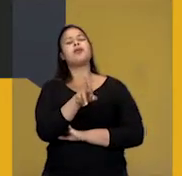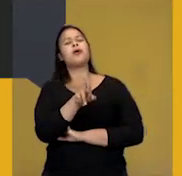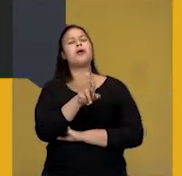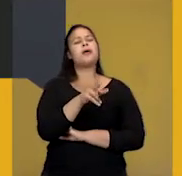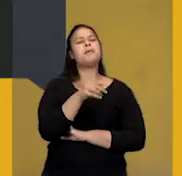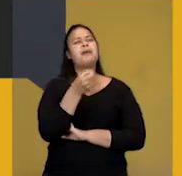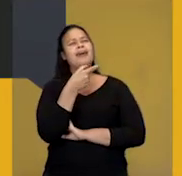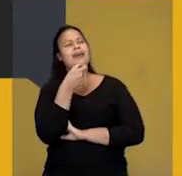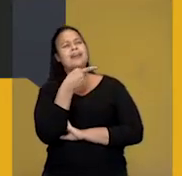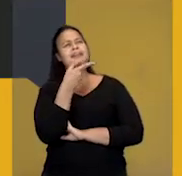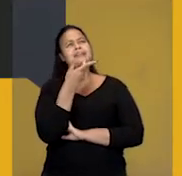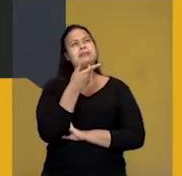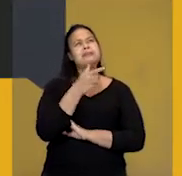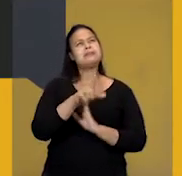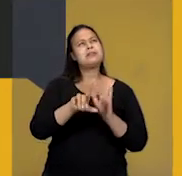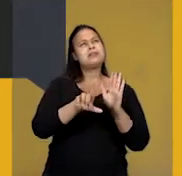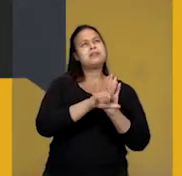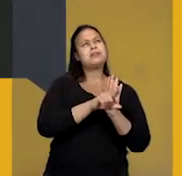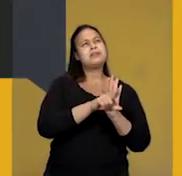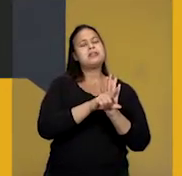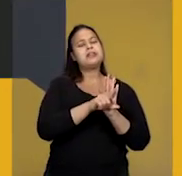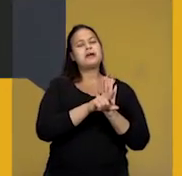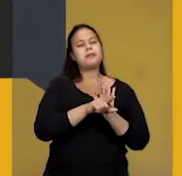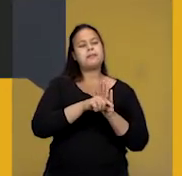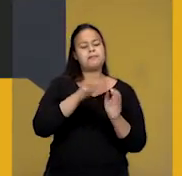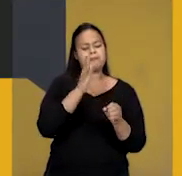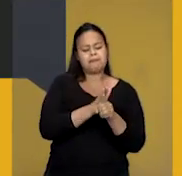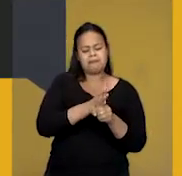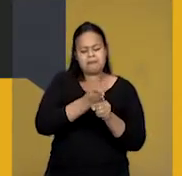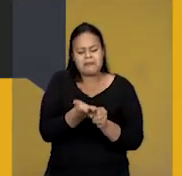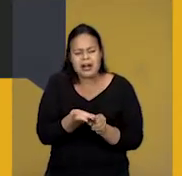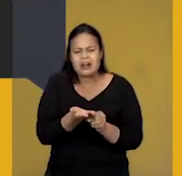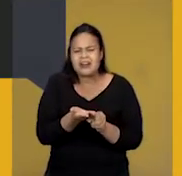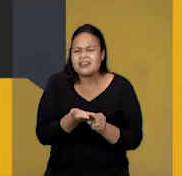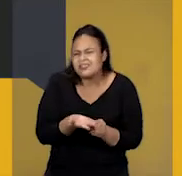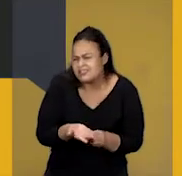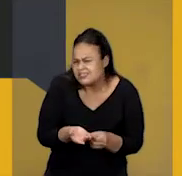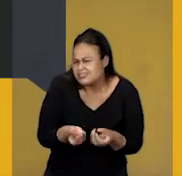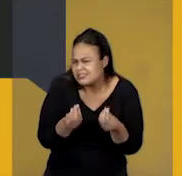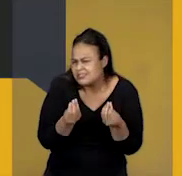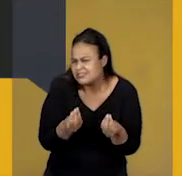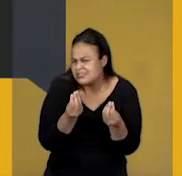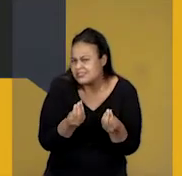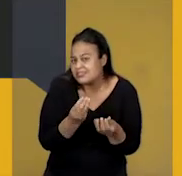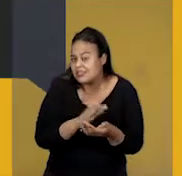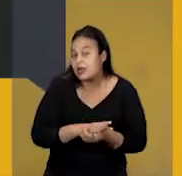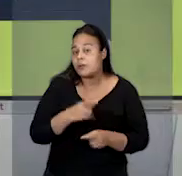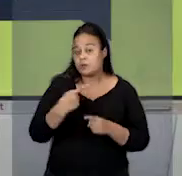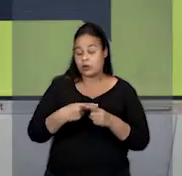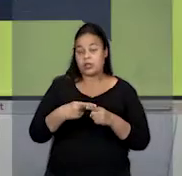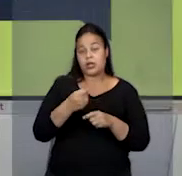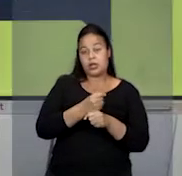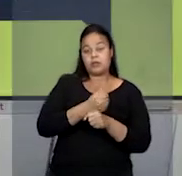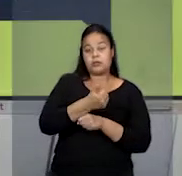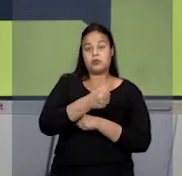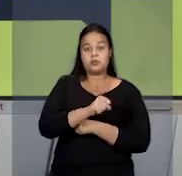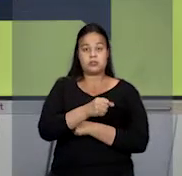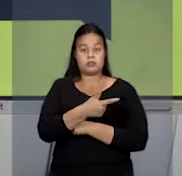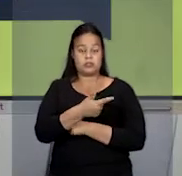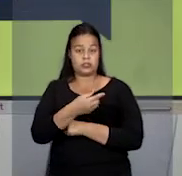mesmo engraçado, né? A Constituição da Mandioca. Por que a Constituição da Mandioca? Em 1823, essa